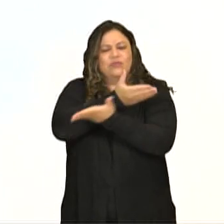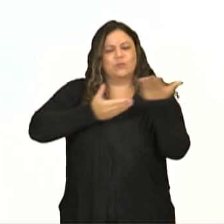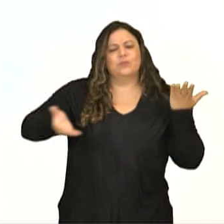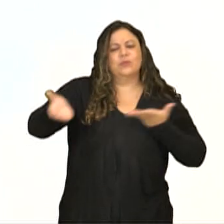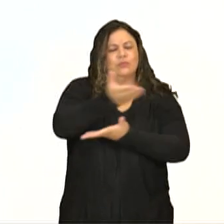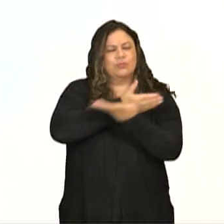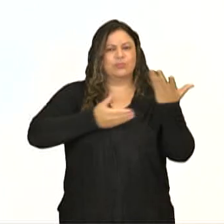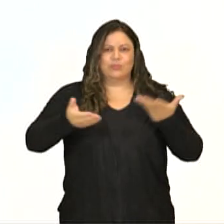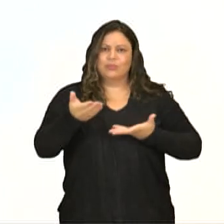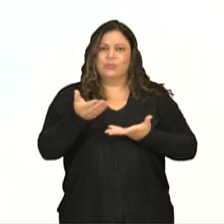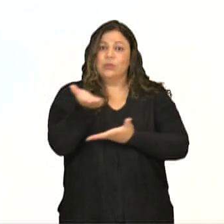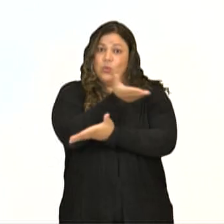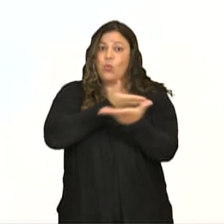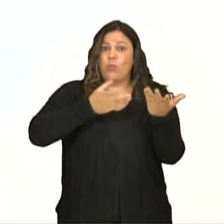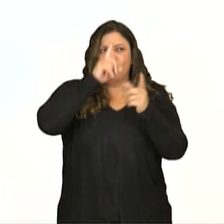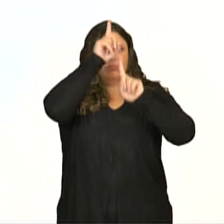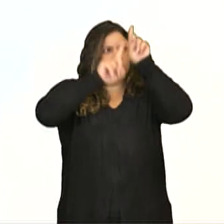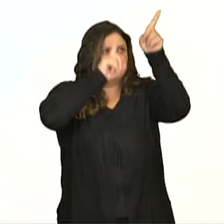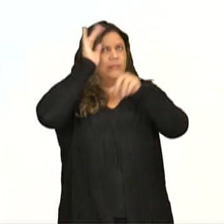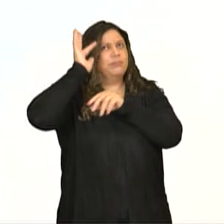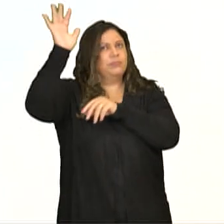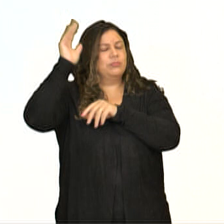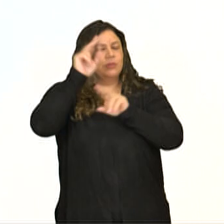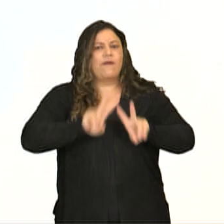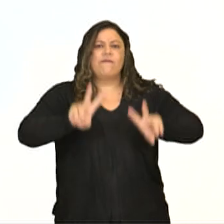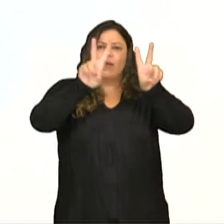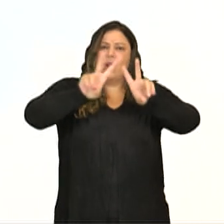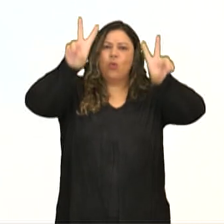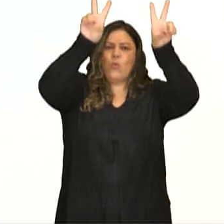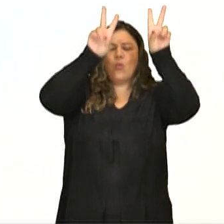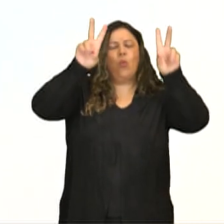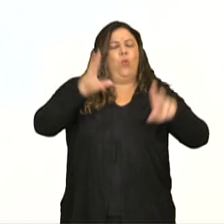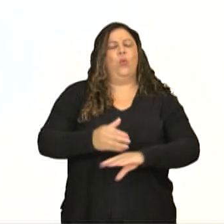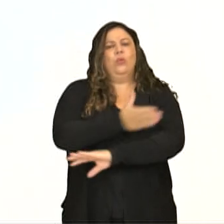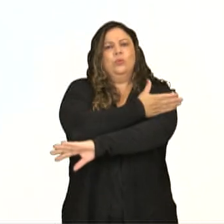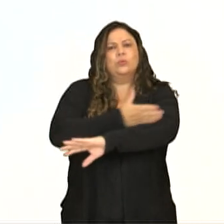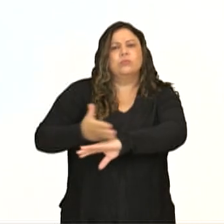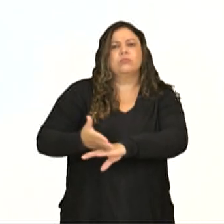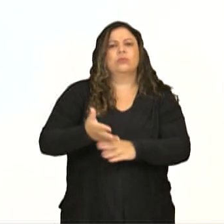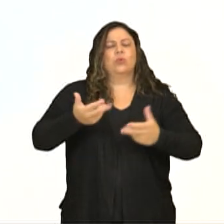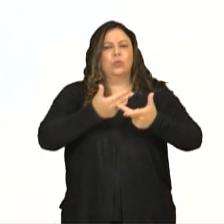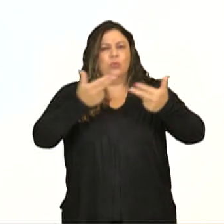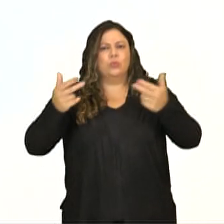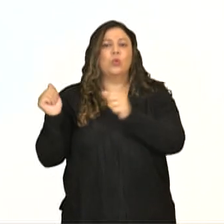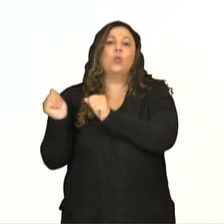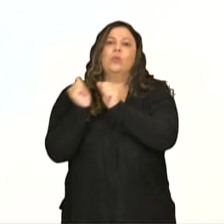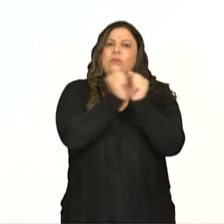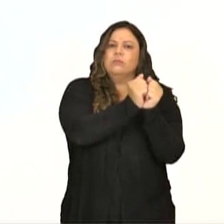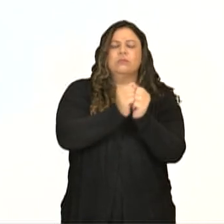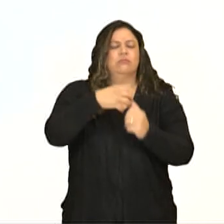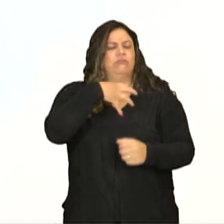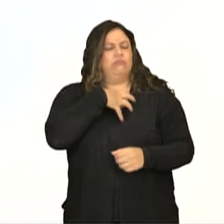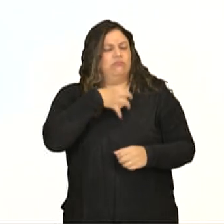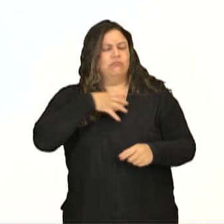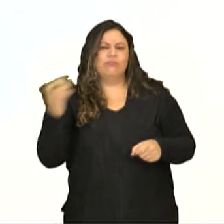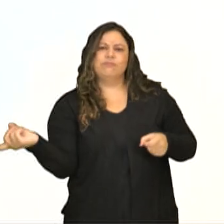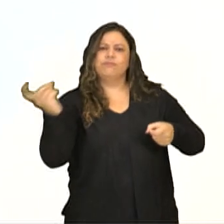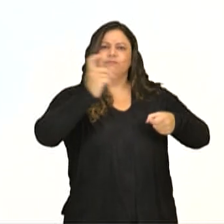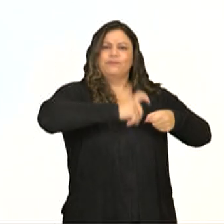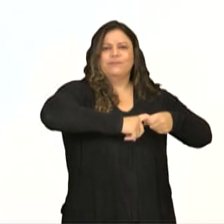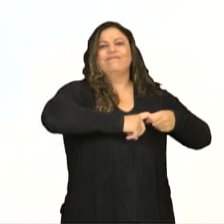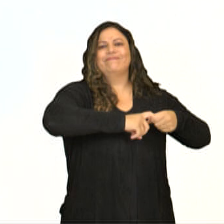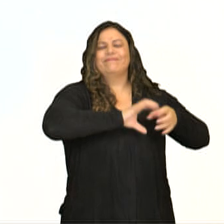um compartilhamento de ideias, valores e costumes, juntamente com o sentimento de